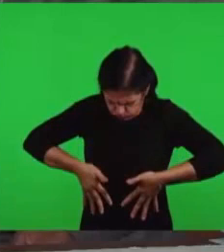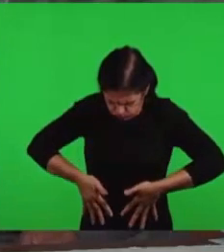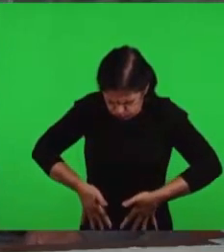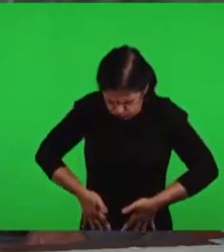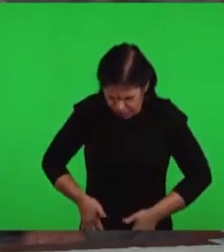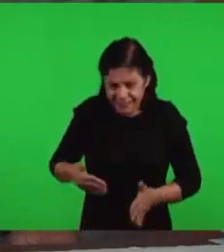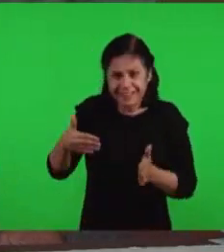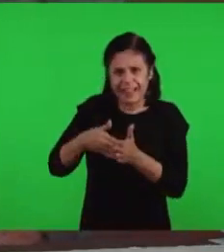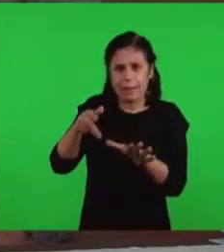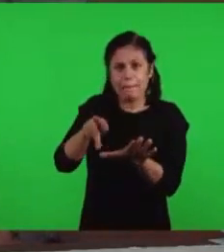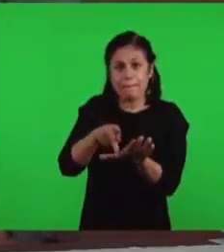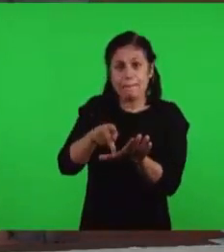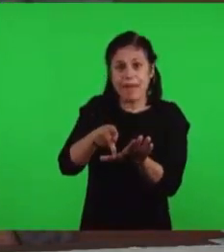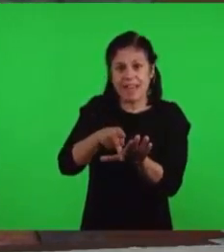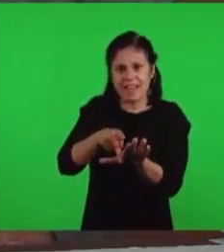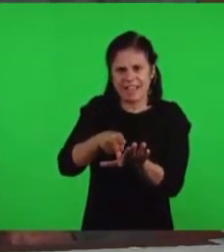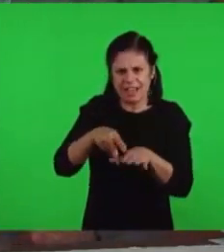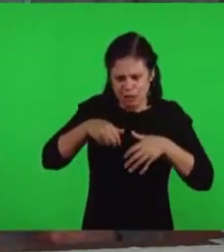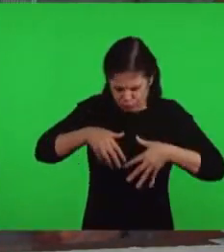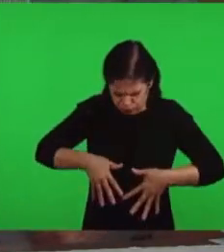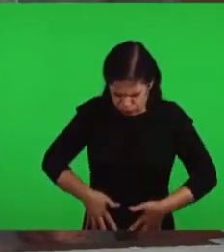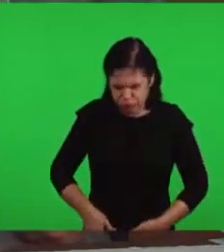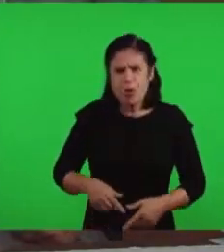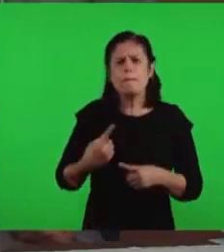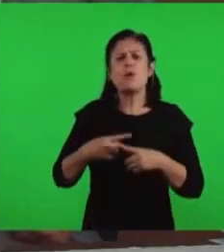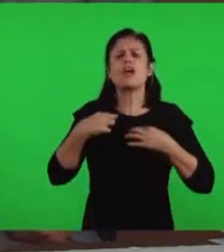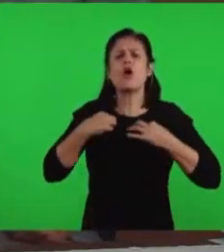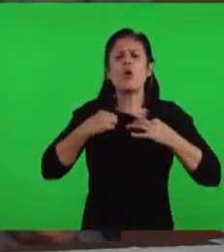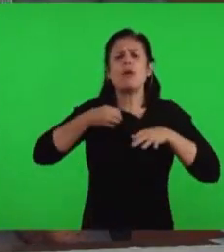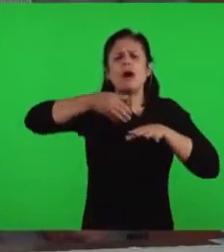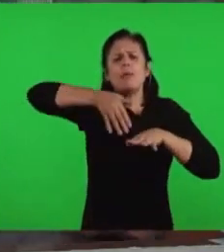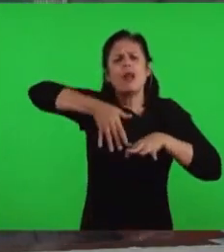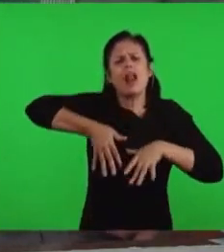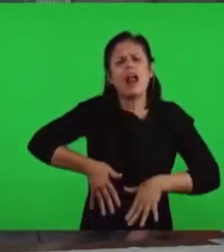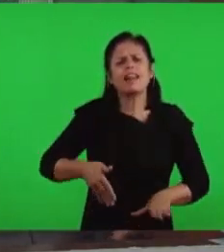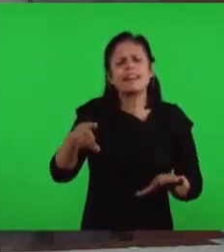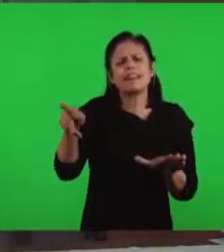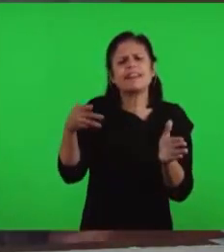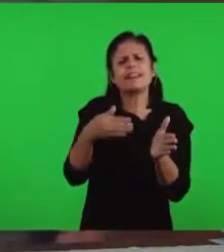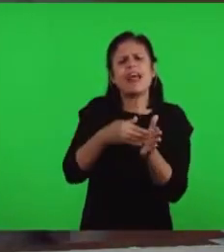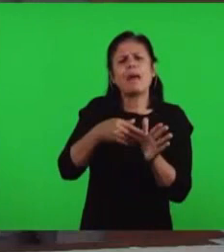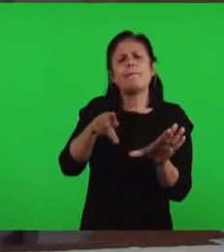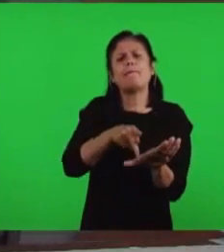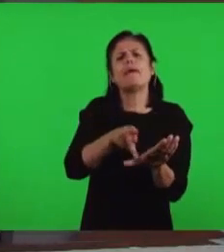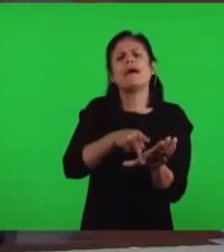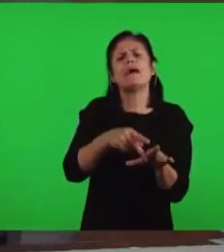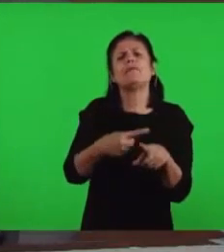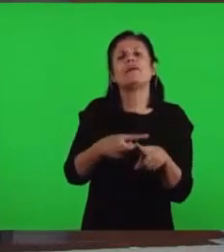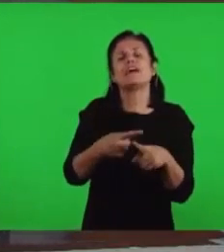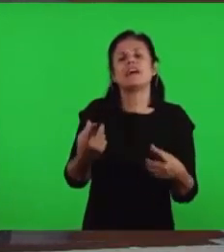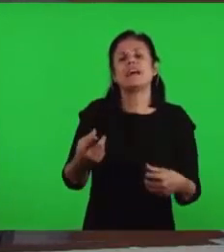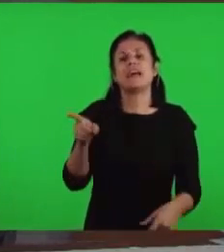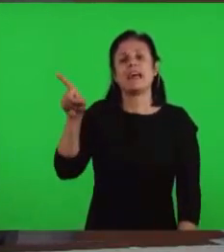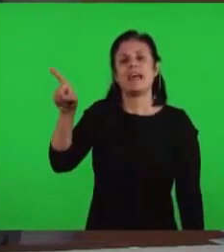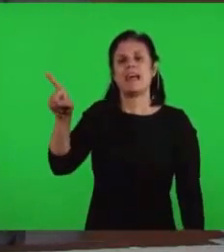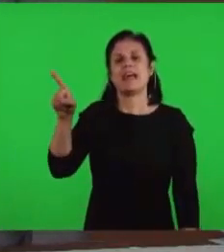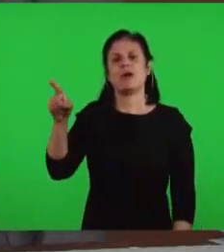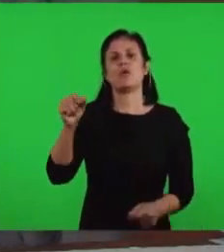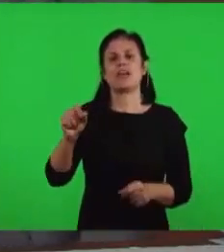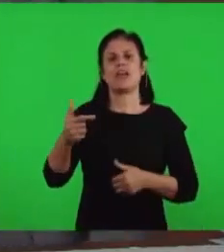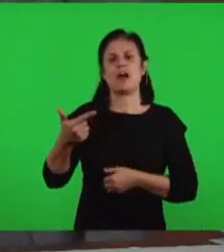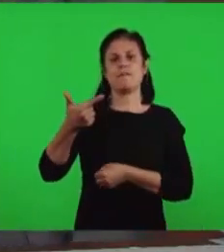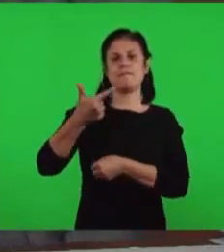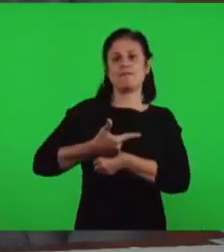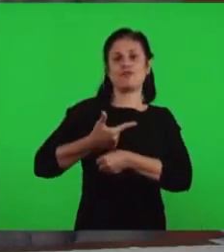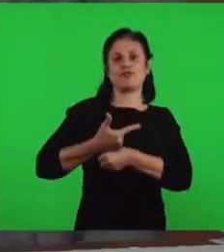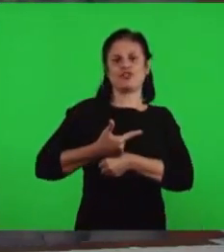ele viu os pés uma roupa comprida Por que a roupa Comprida porque é a função sacerdotal e